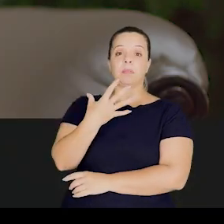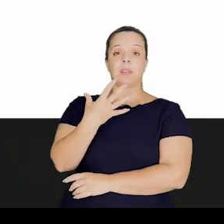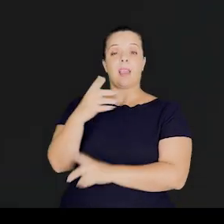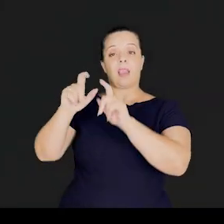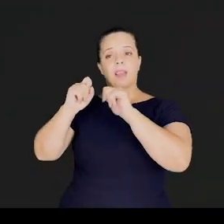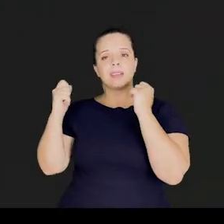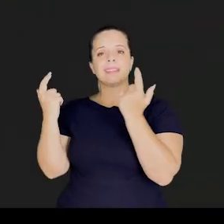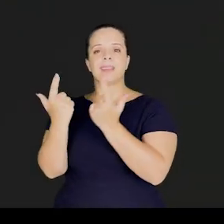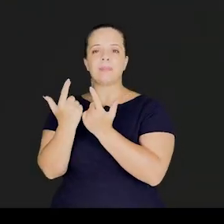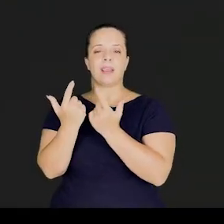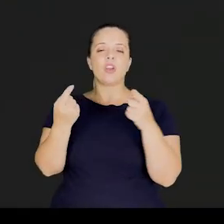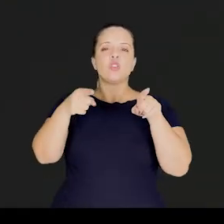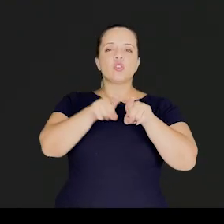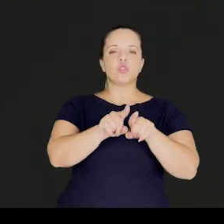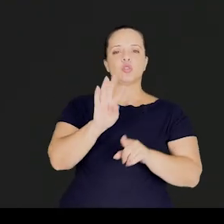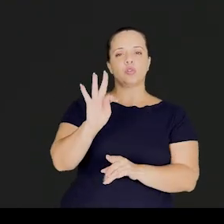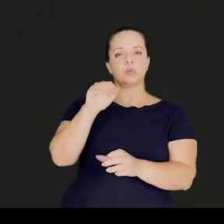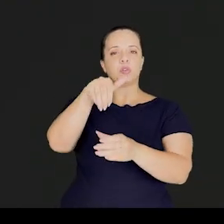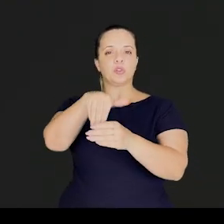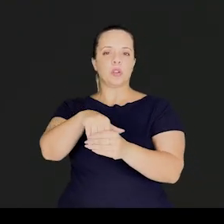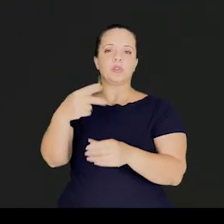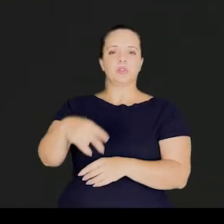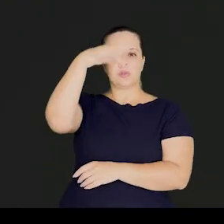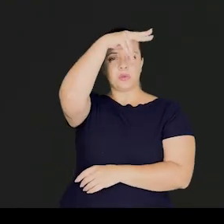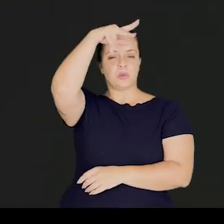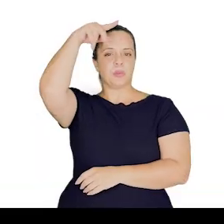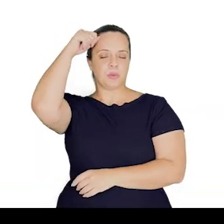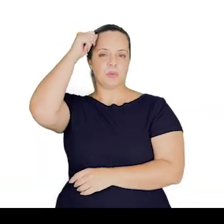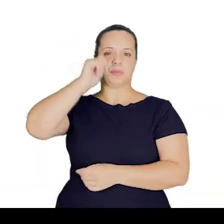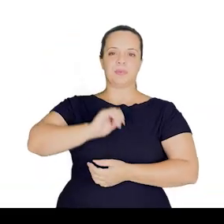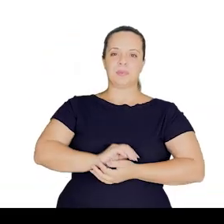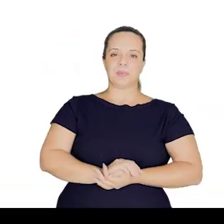Uma parceria, Assembleia Legislativa e Tribunal Regional Eleitoral de Mato Grosso.